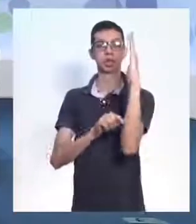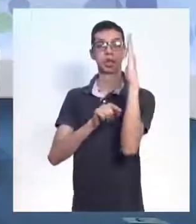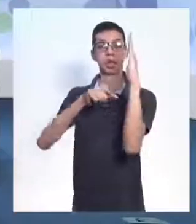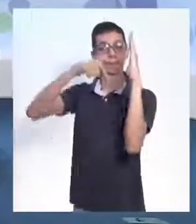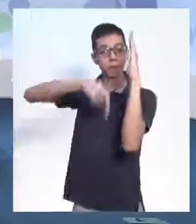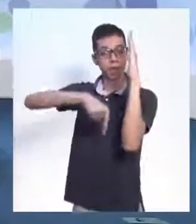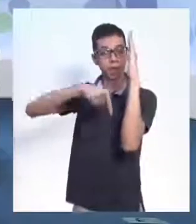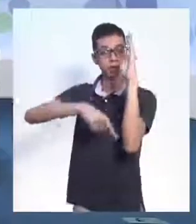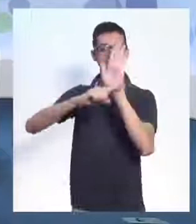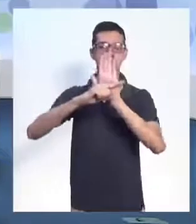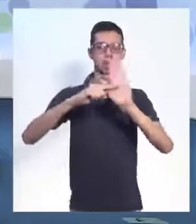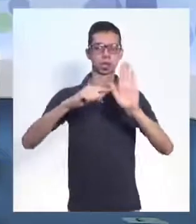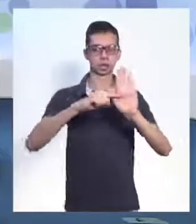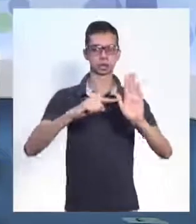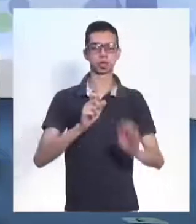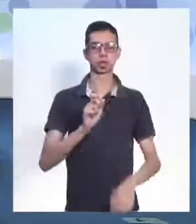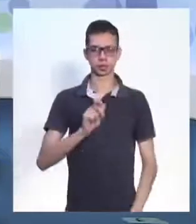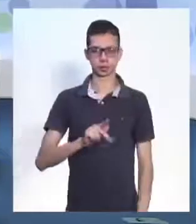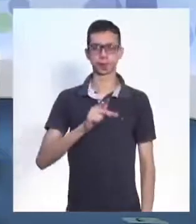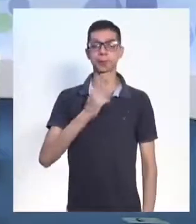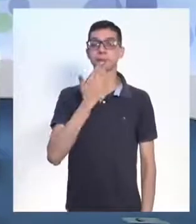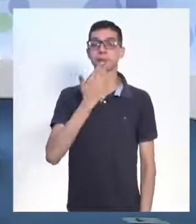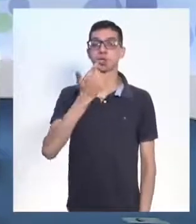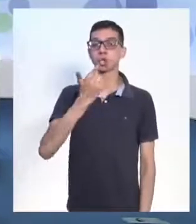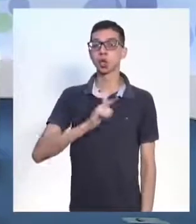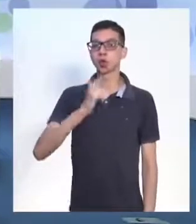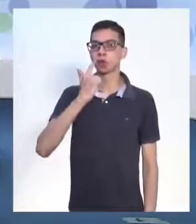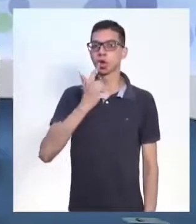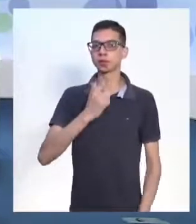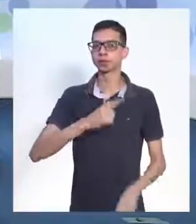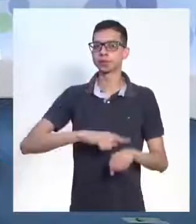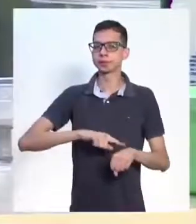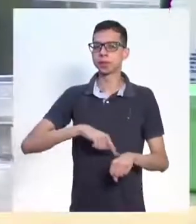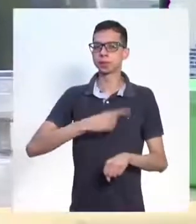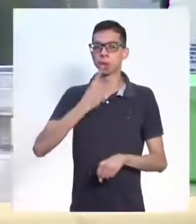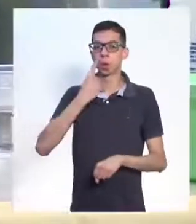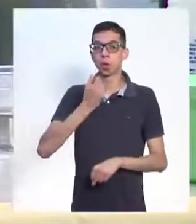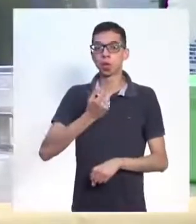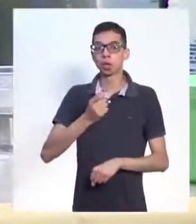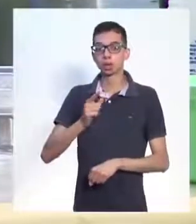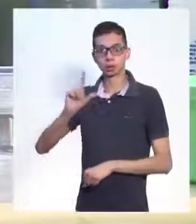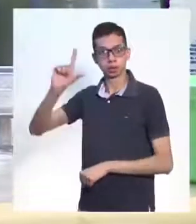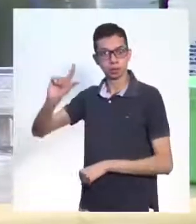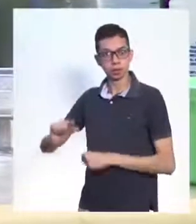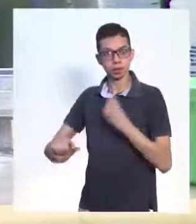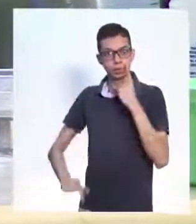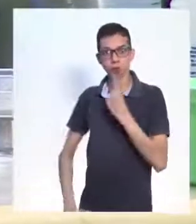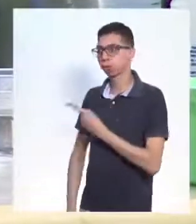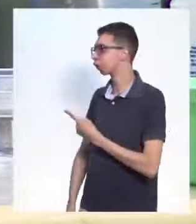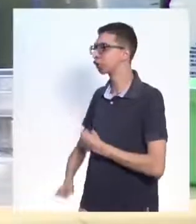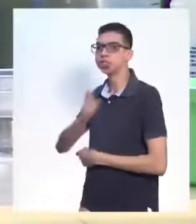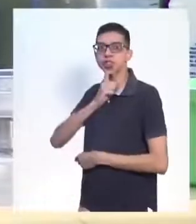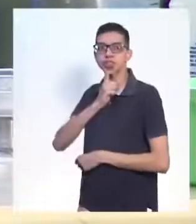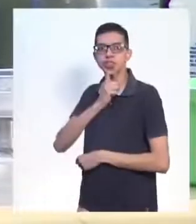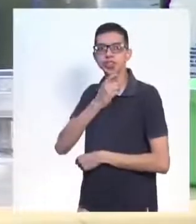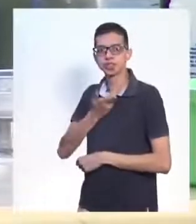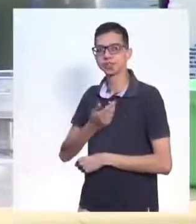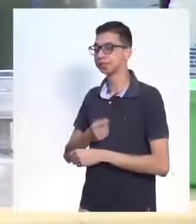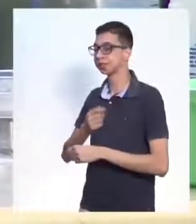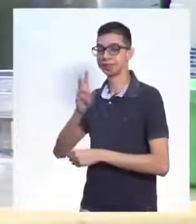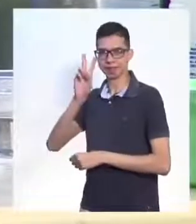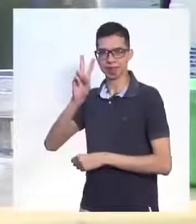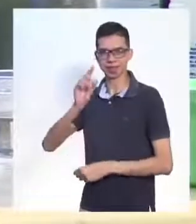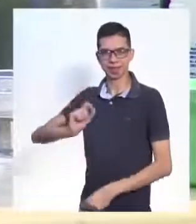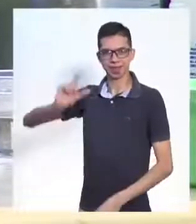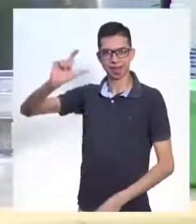ó. Ela ficou um tempinho aqui no gelo, ó. Ó como ela diminuiu. Ó. Verdade. Ó, antes estava aqui em cima